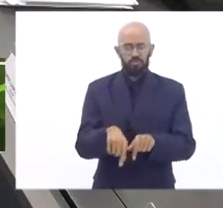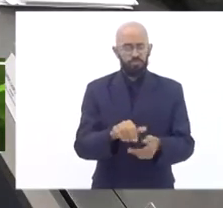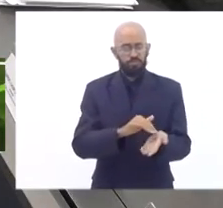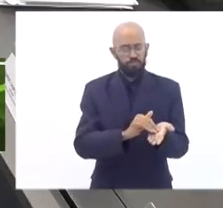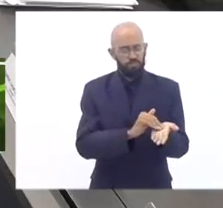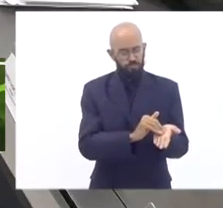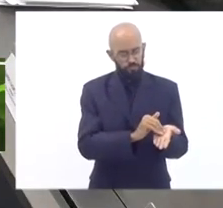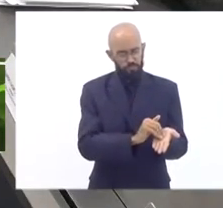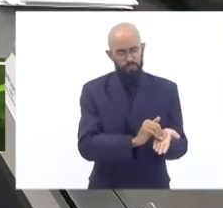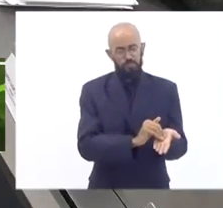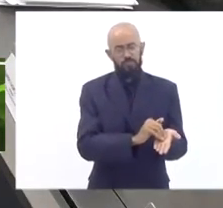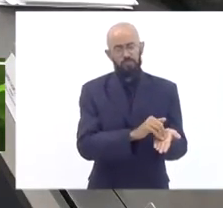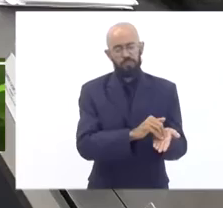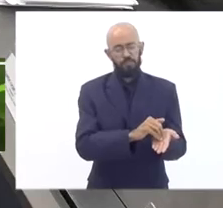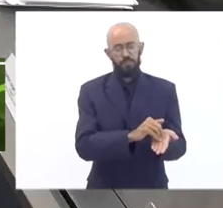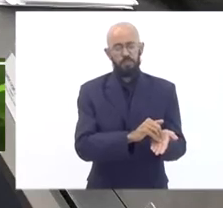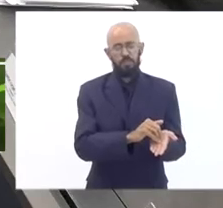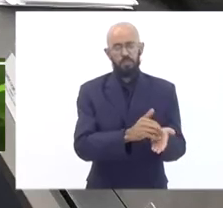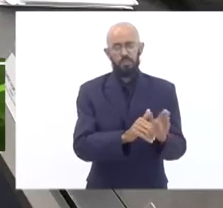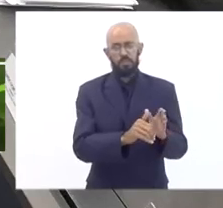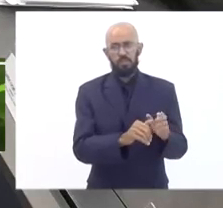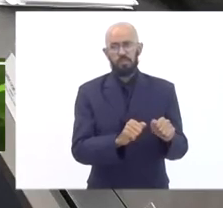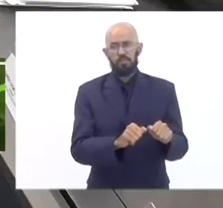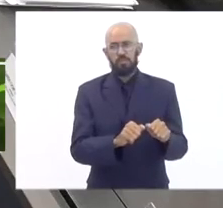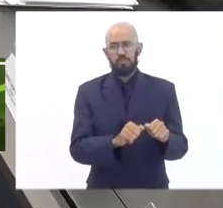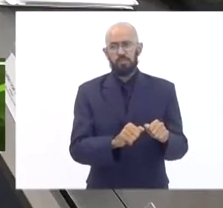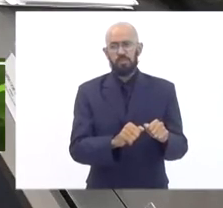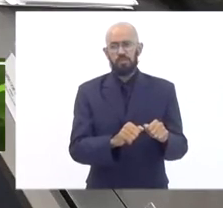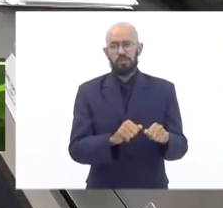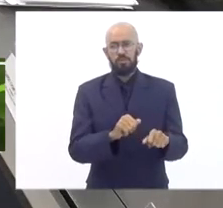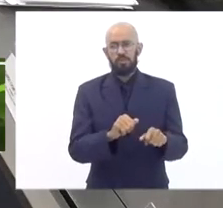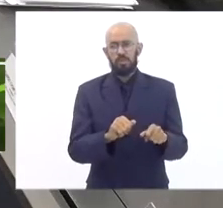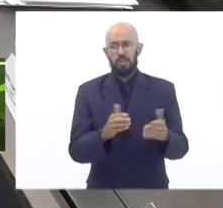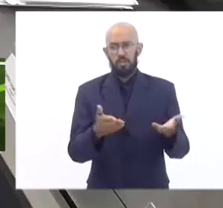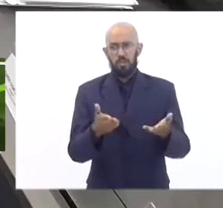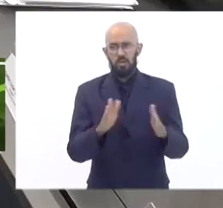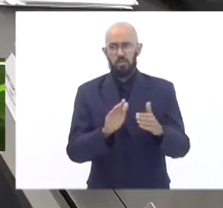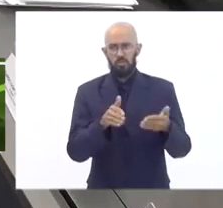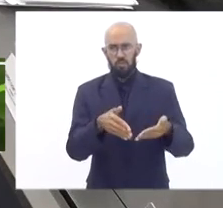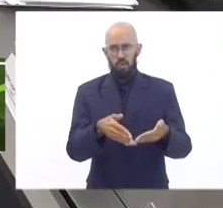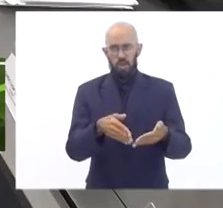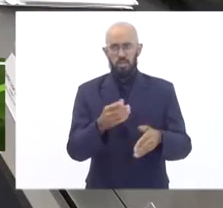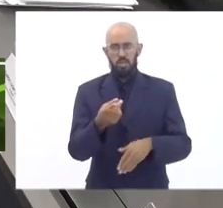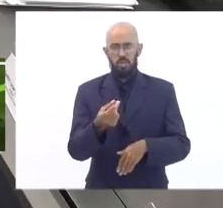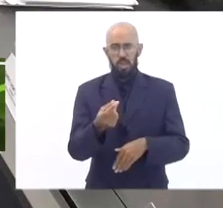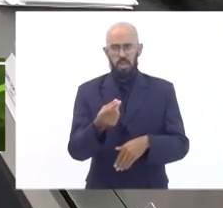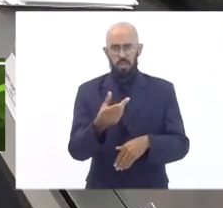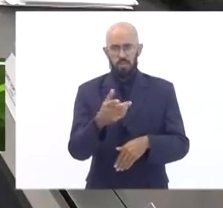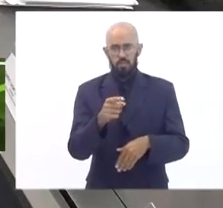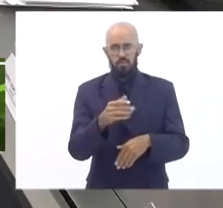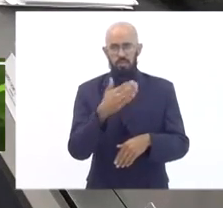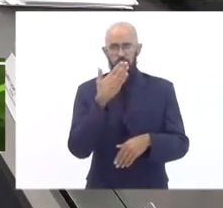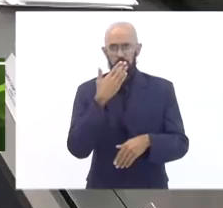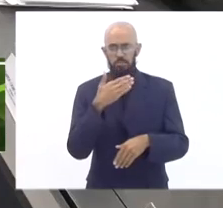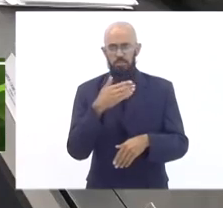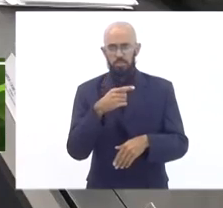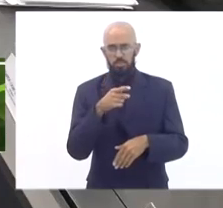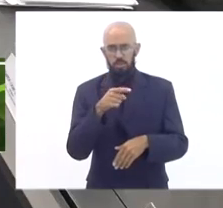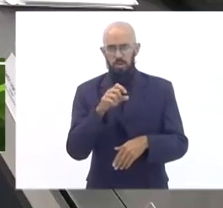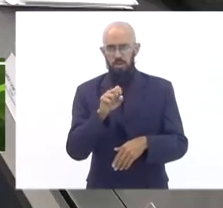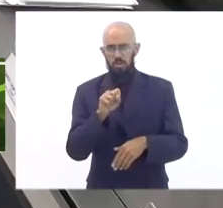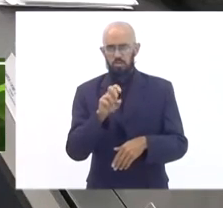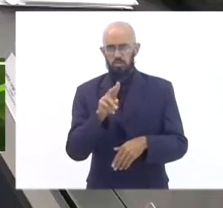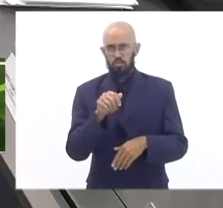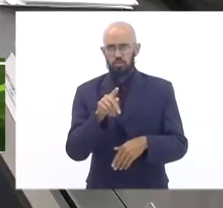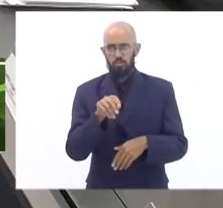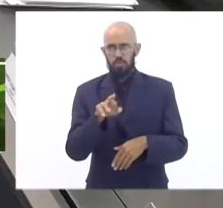pudessem, eu até fiz a pergunta inicialmente, mas como nós estamos focados aqui na questão tarifária, mas que a Supervia nos encaminhasse,